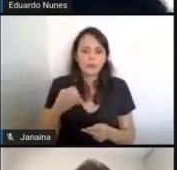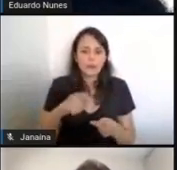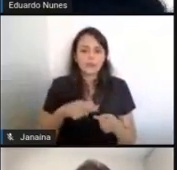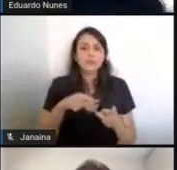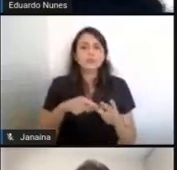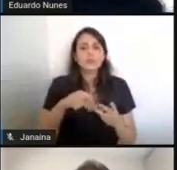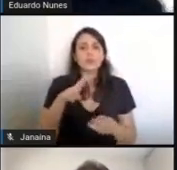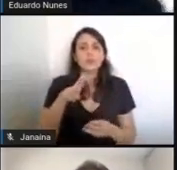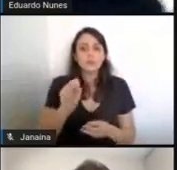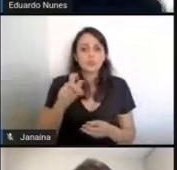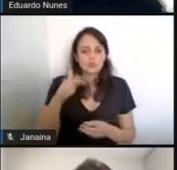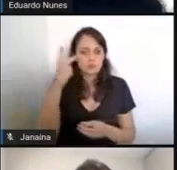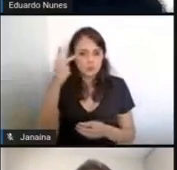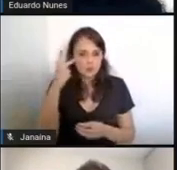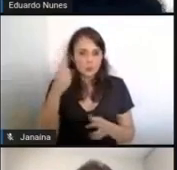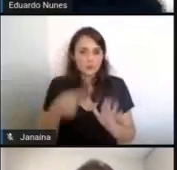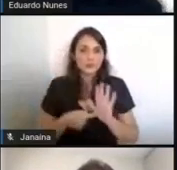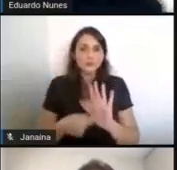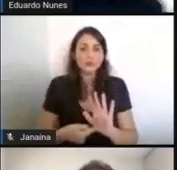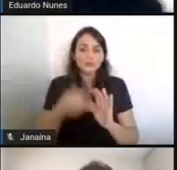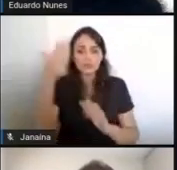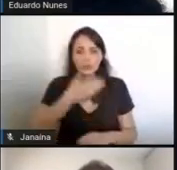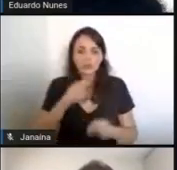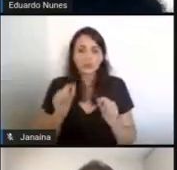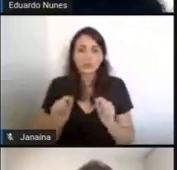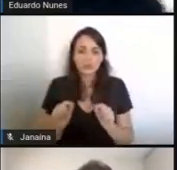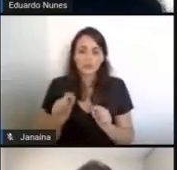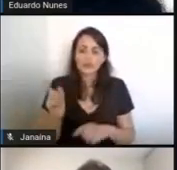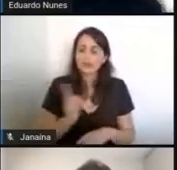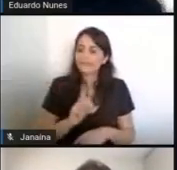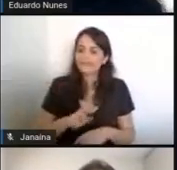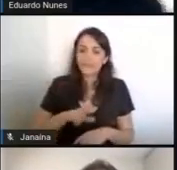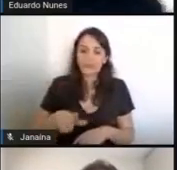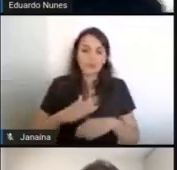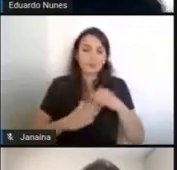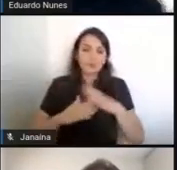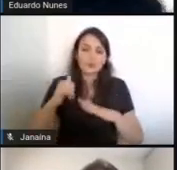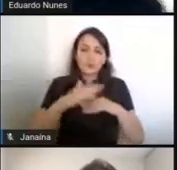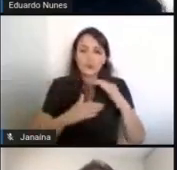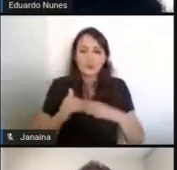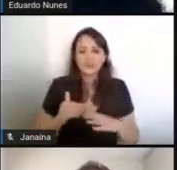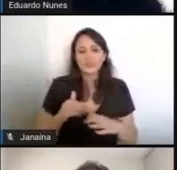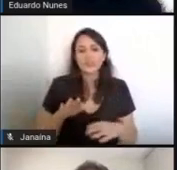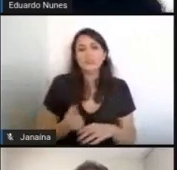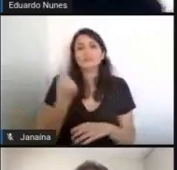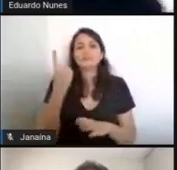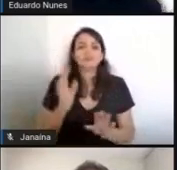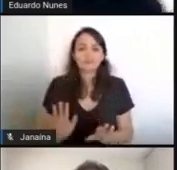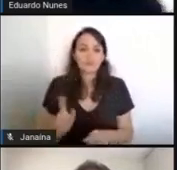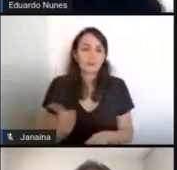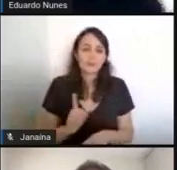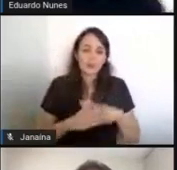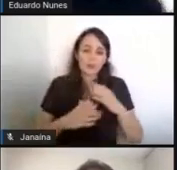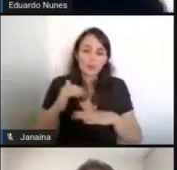que mostram que há uma construção que não é uma construção por acaso, né, uma construção